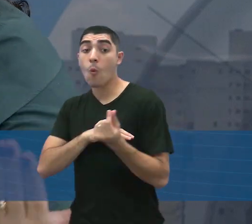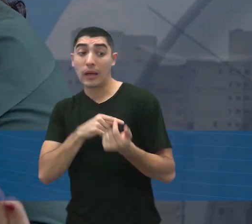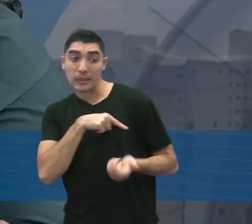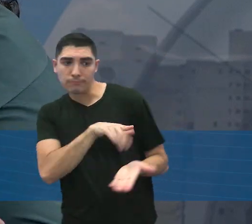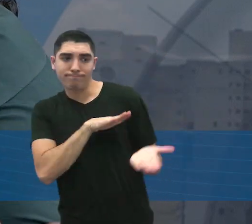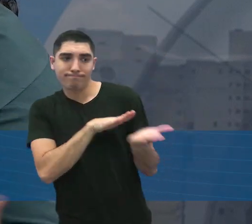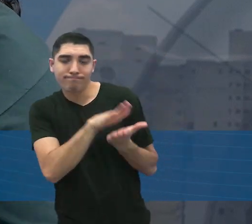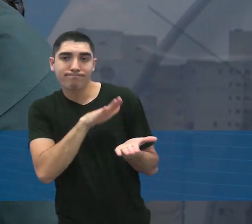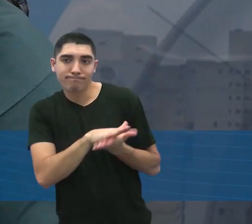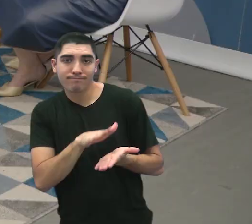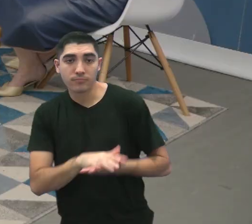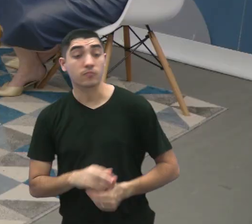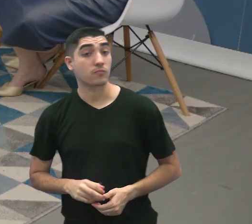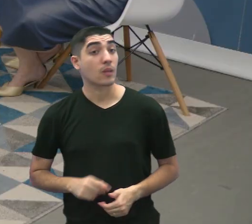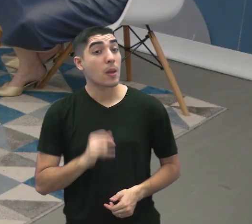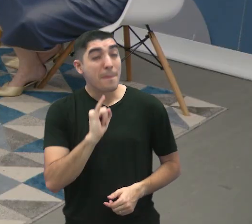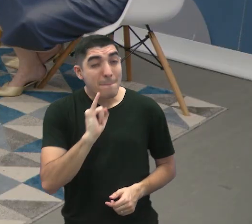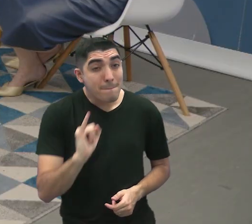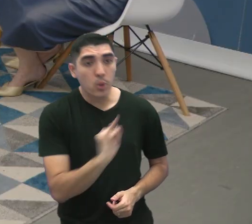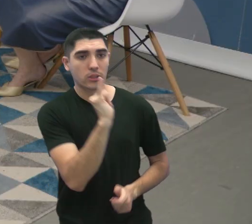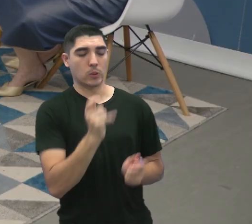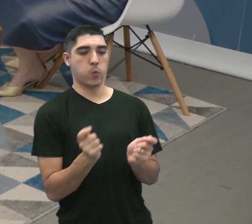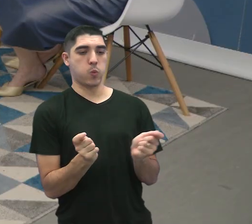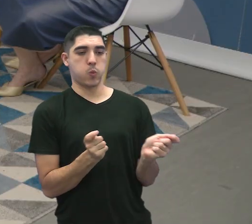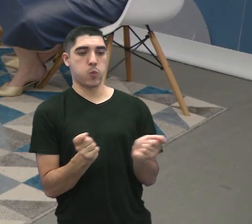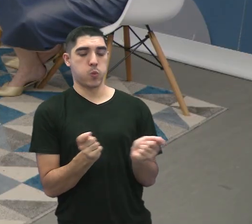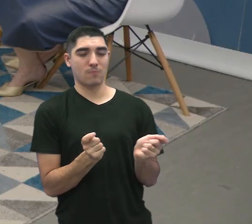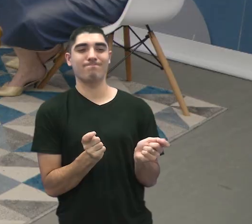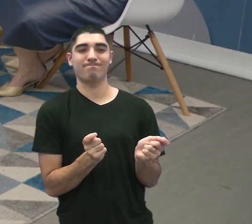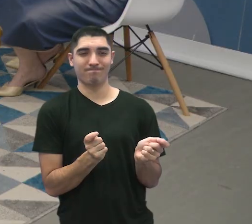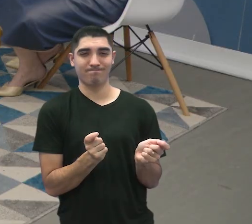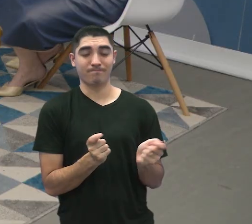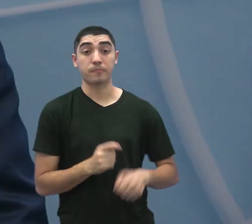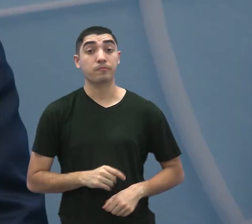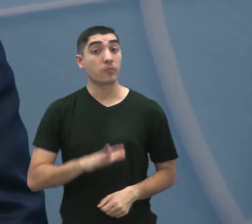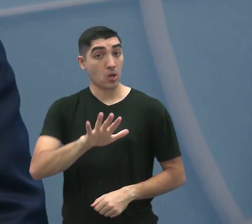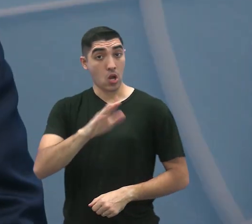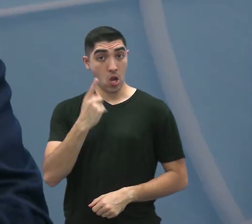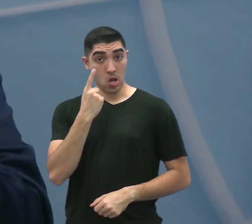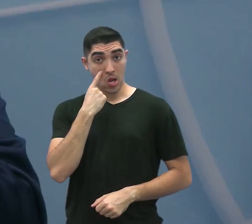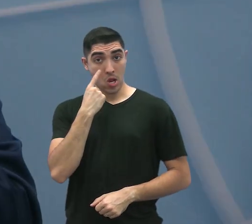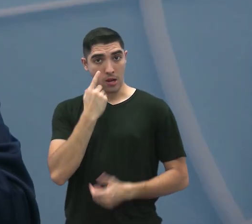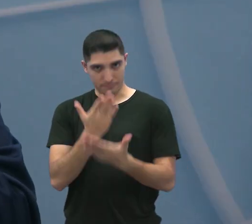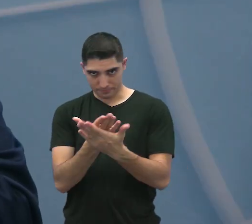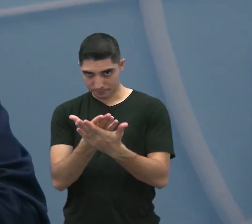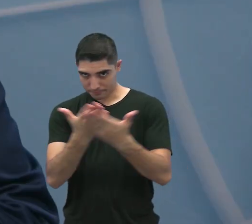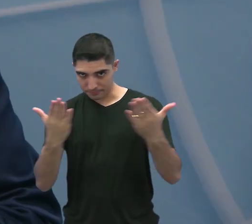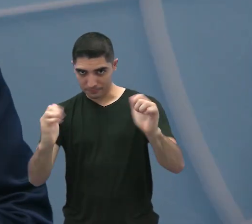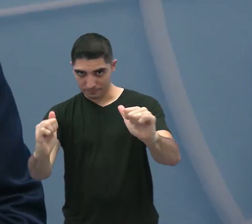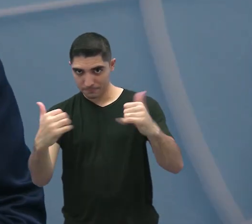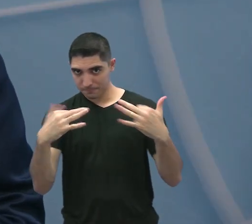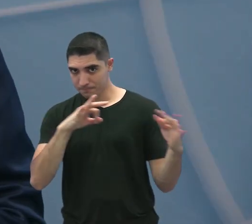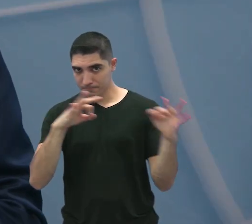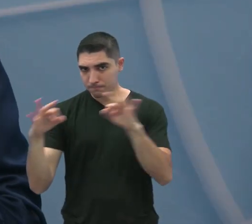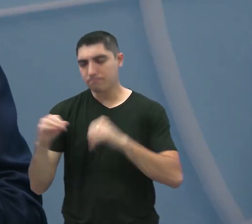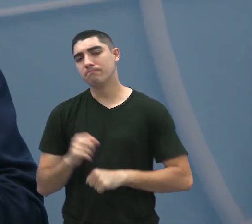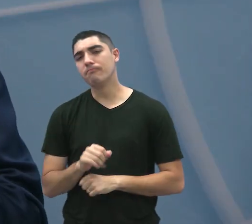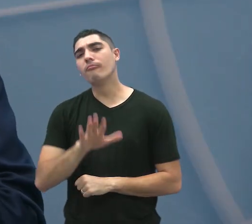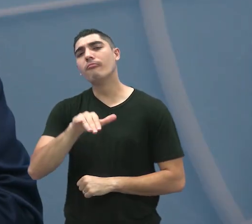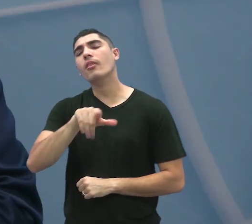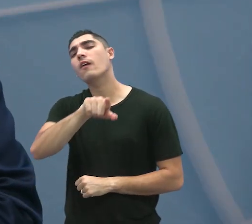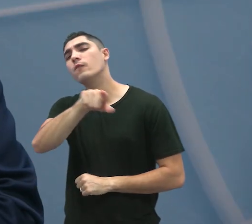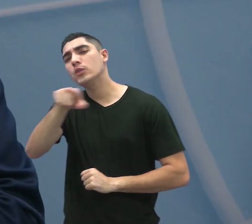que eu estou me comprometendo? O importante é ter o controle, né, gente? Olha só, gente, vou falar com o pessoal de casa agora. Vocês de